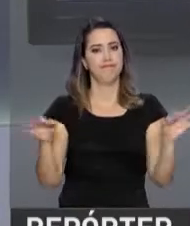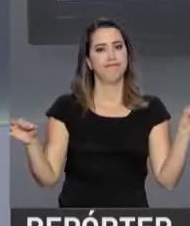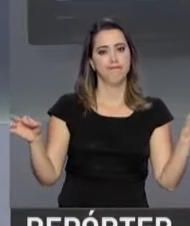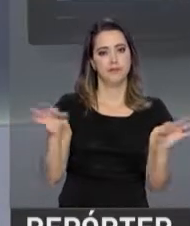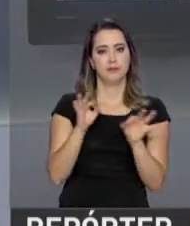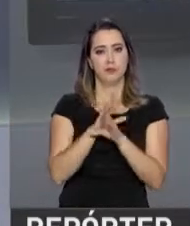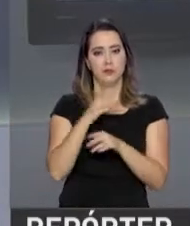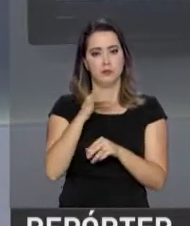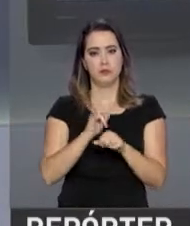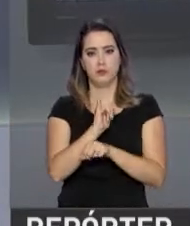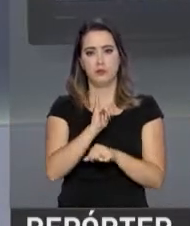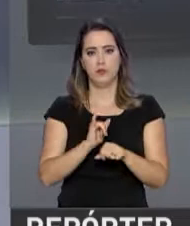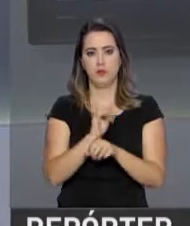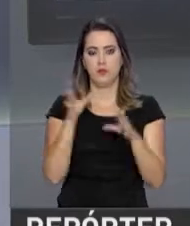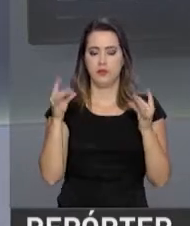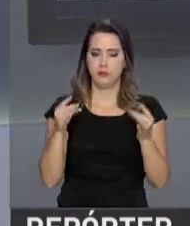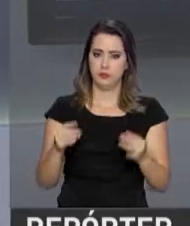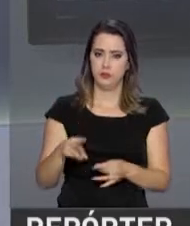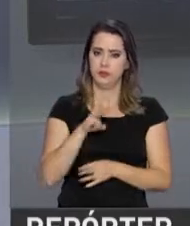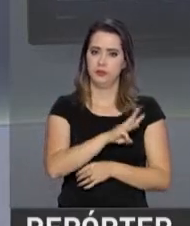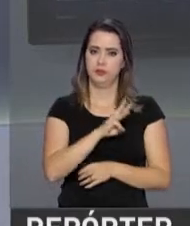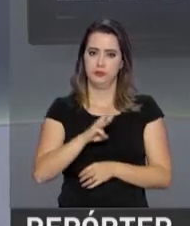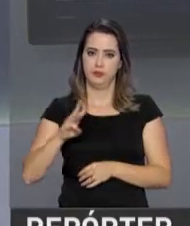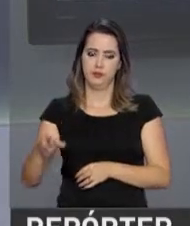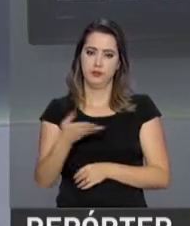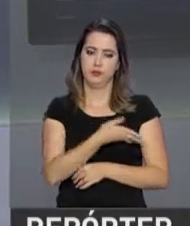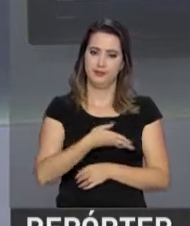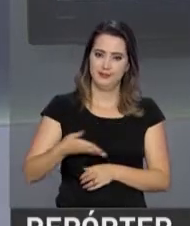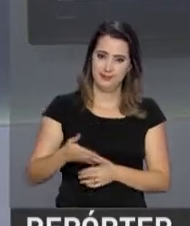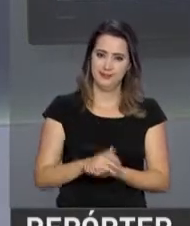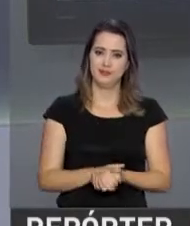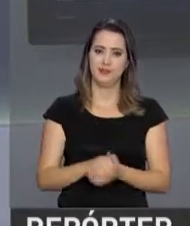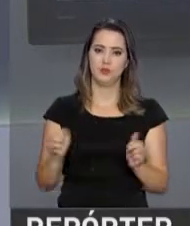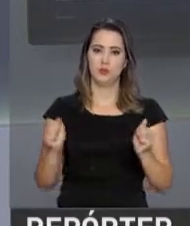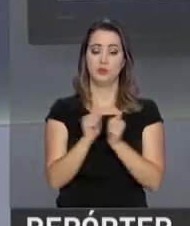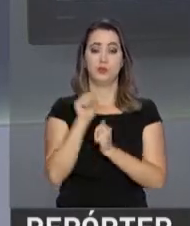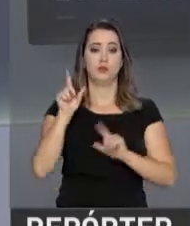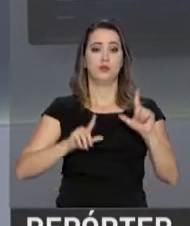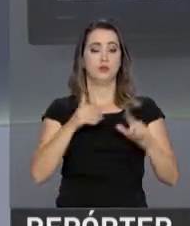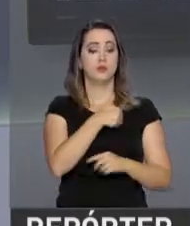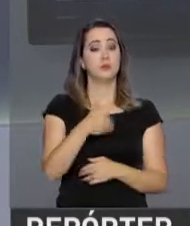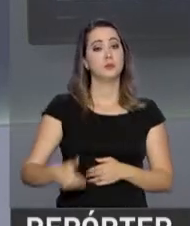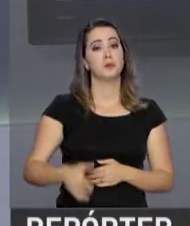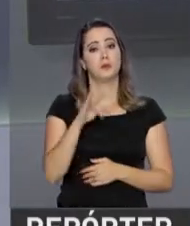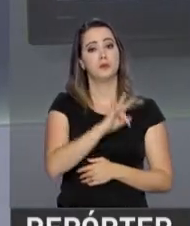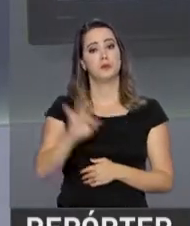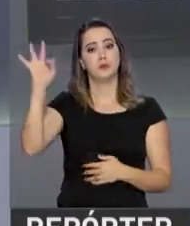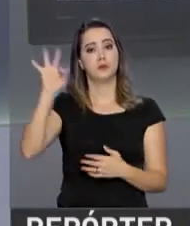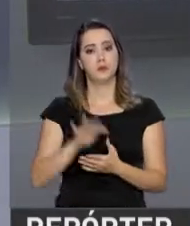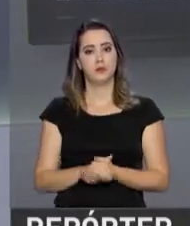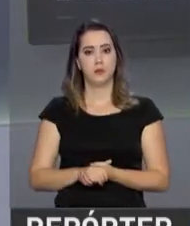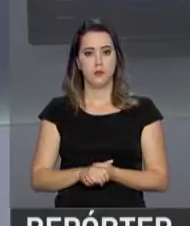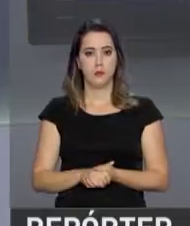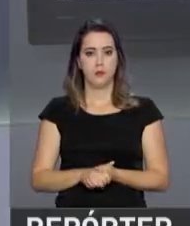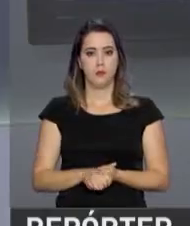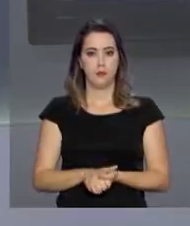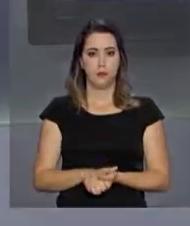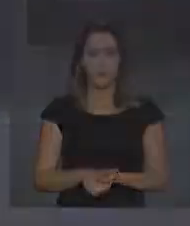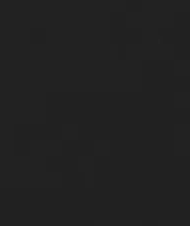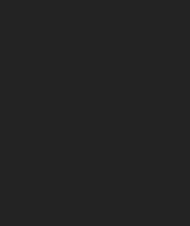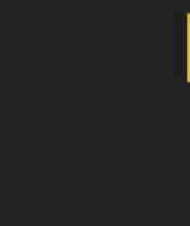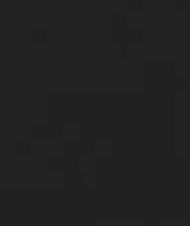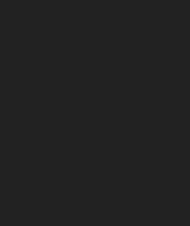reveja as nossas reportagens no youtube acompanhe nossa programação também na internet continue com a gente aqui na nbr a tv do governo federal